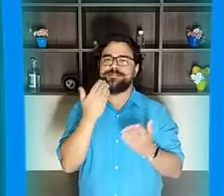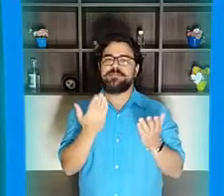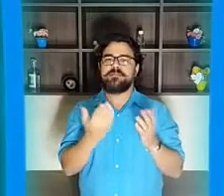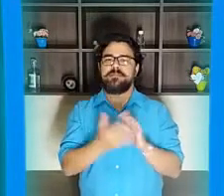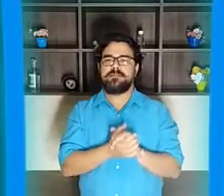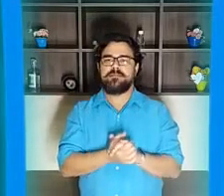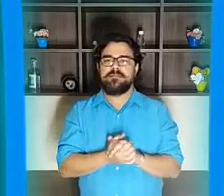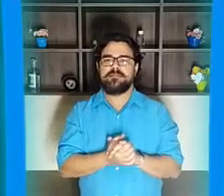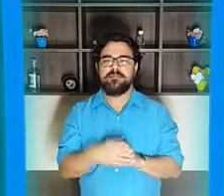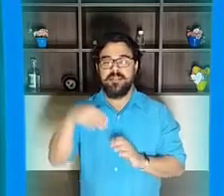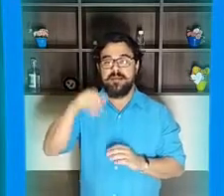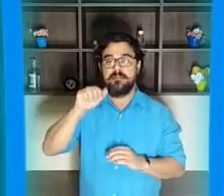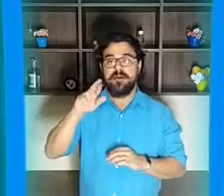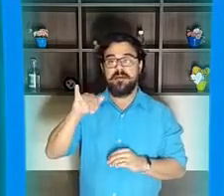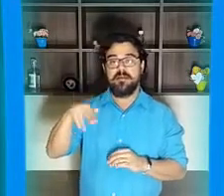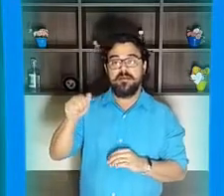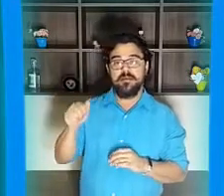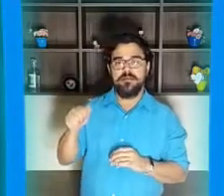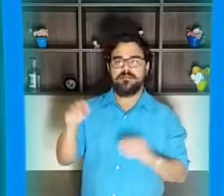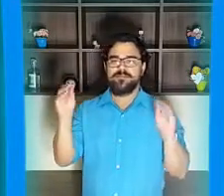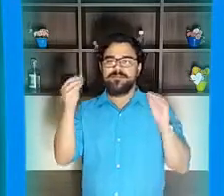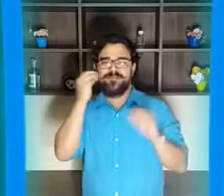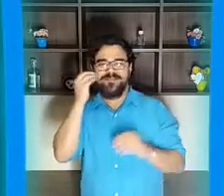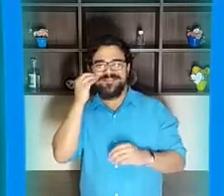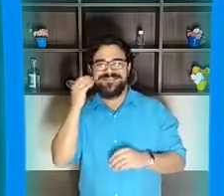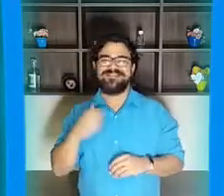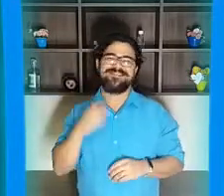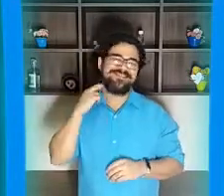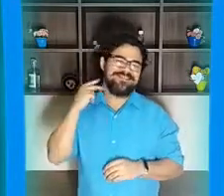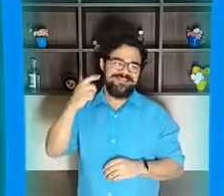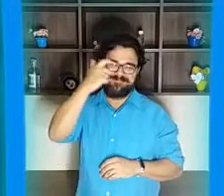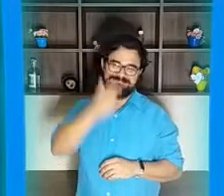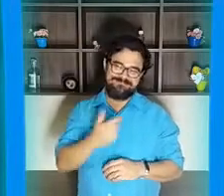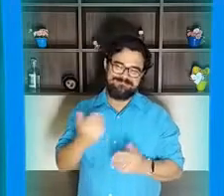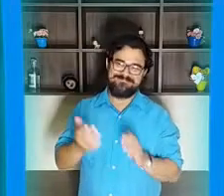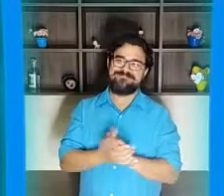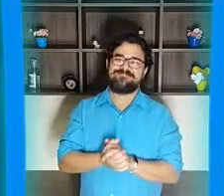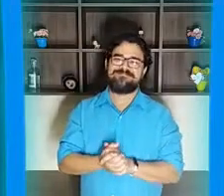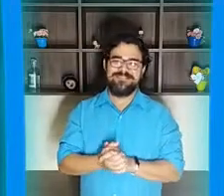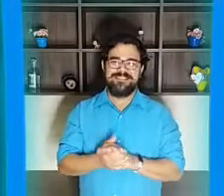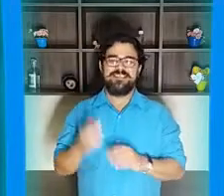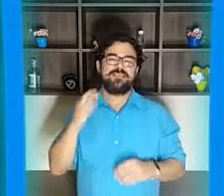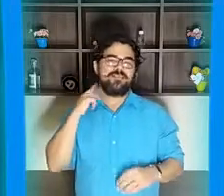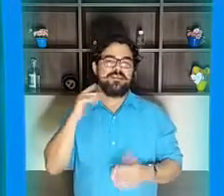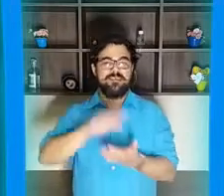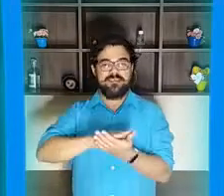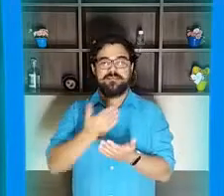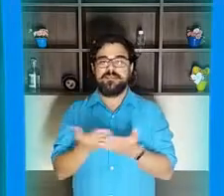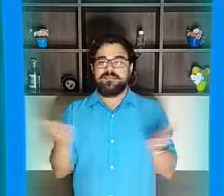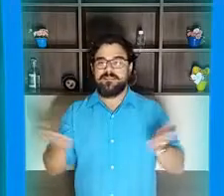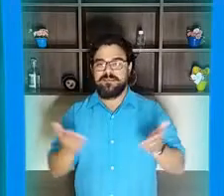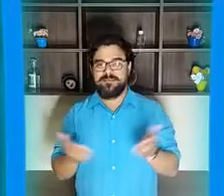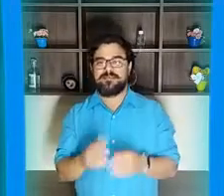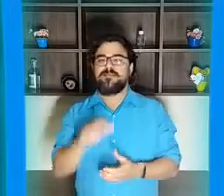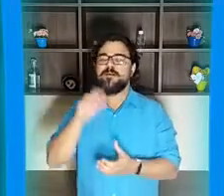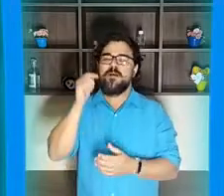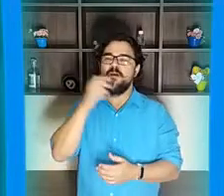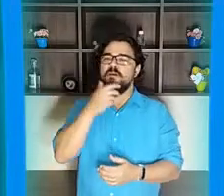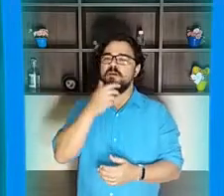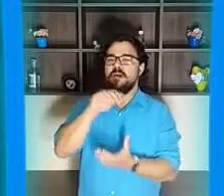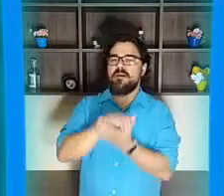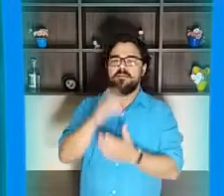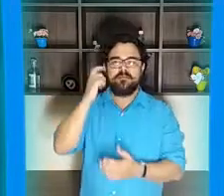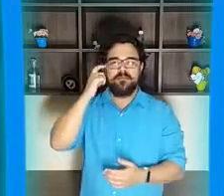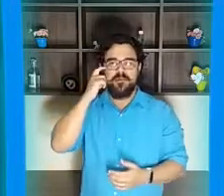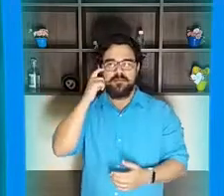meu amor, obrigado, Joaquim. Joaquim. É o Joaquim agora. É o Joaquim. O Joaquim é o marido da Babi e é outro anjo que pintou